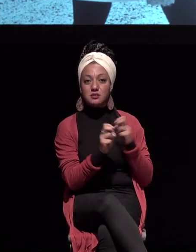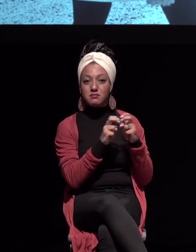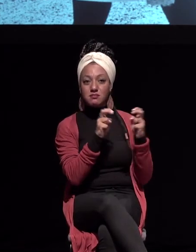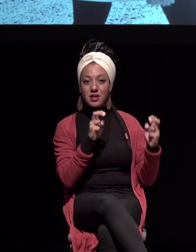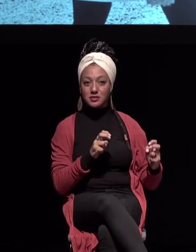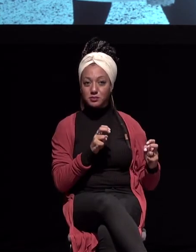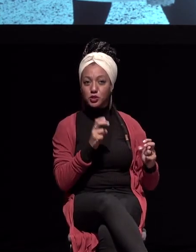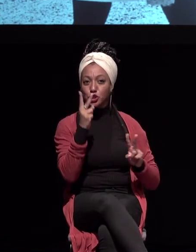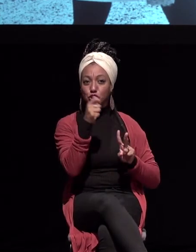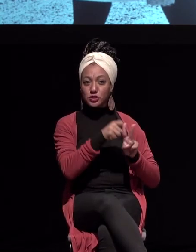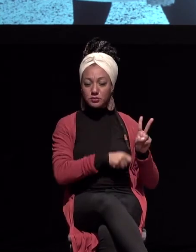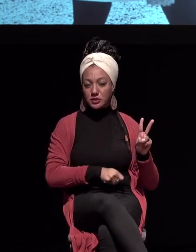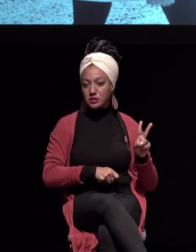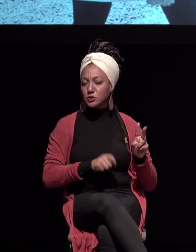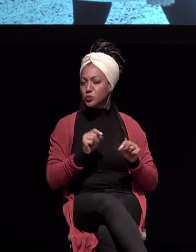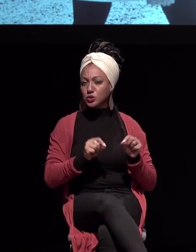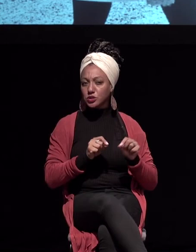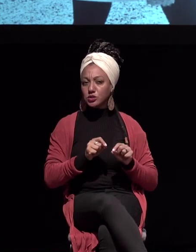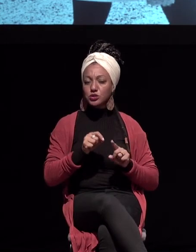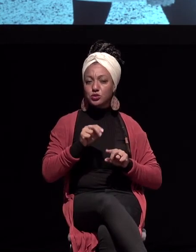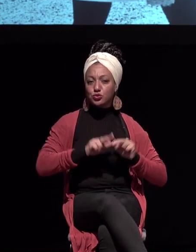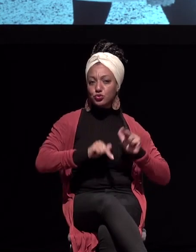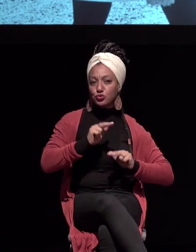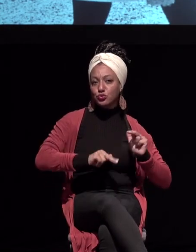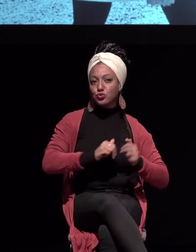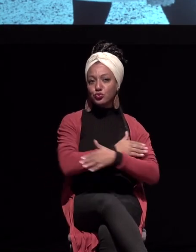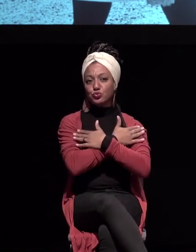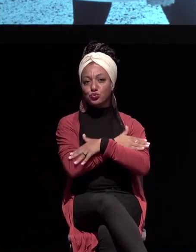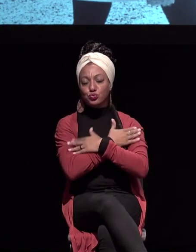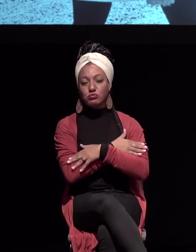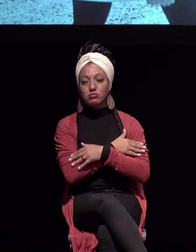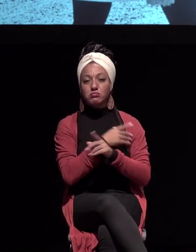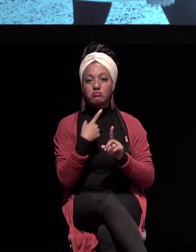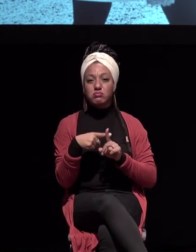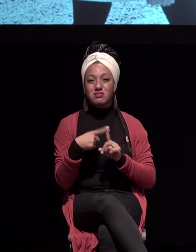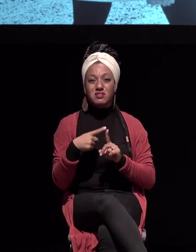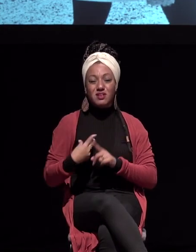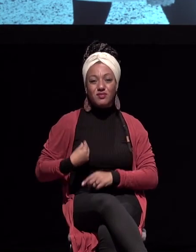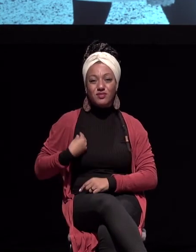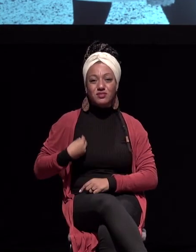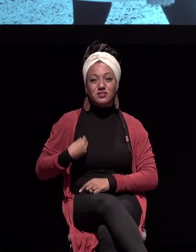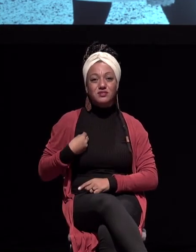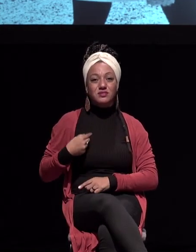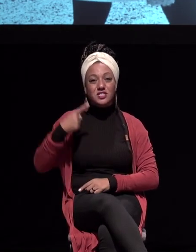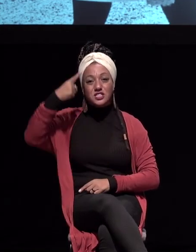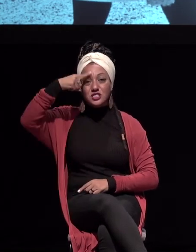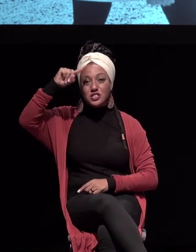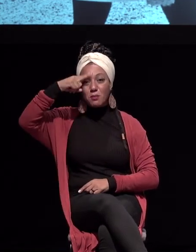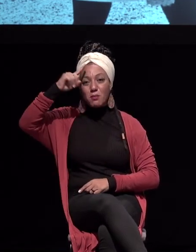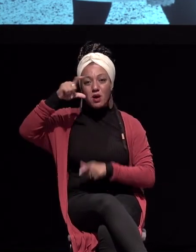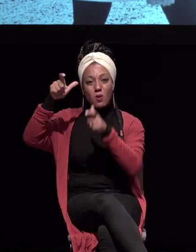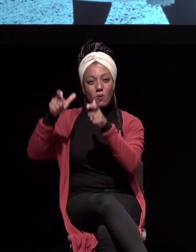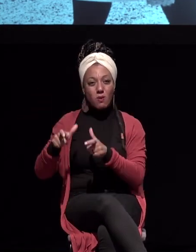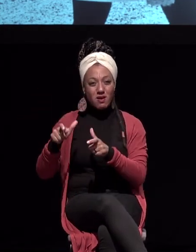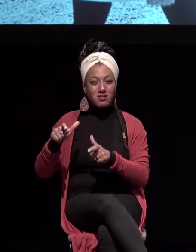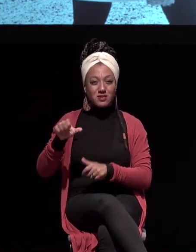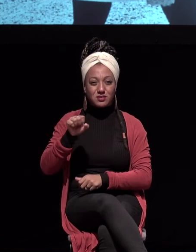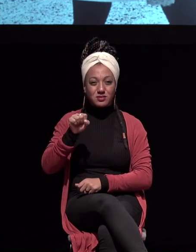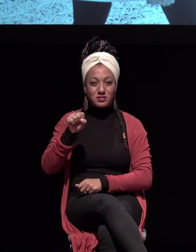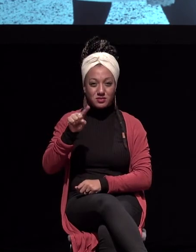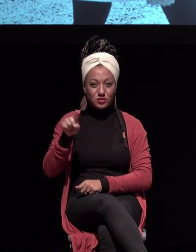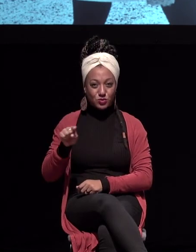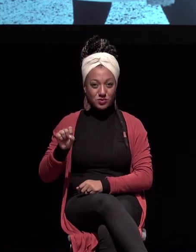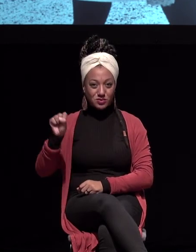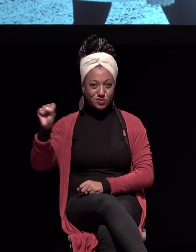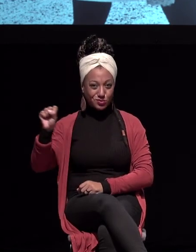escolar por 2 meses, em junho e julho, porque eles são do Jabaquara e eles queriam fazer um trabalho, como a gente tem as redes sociais, né, todo